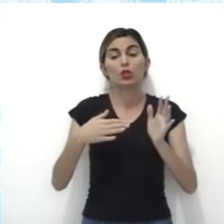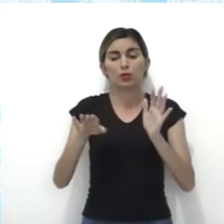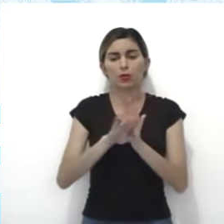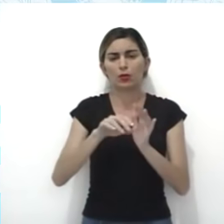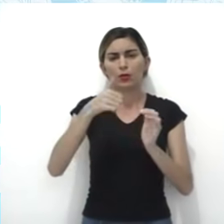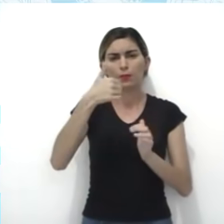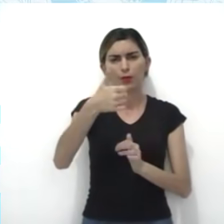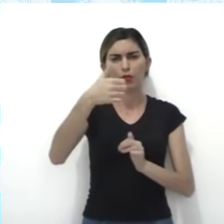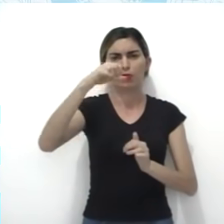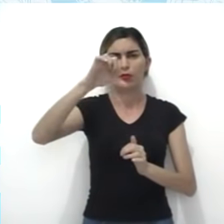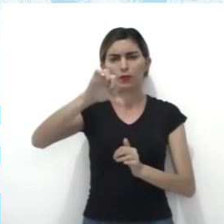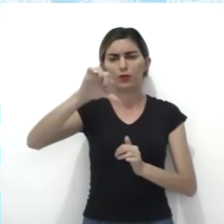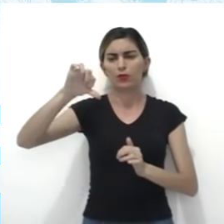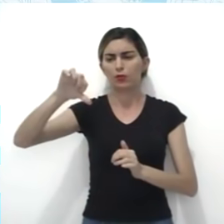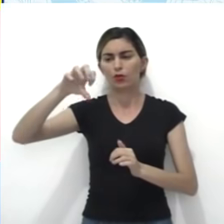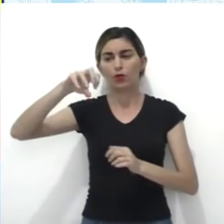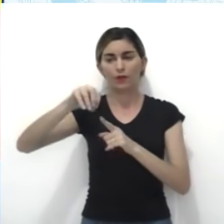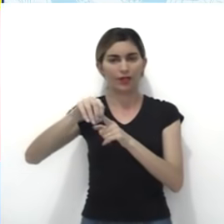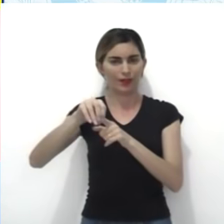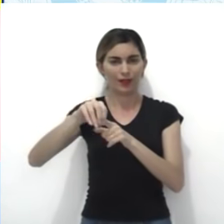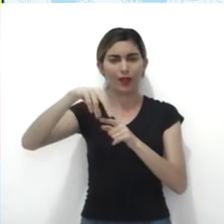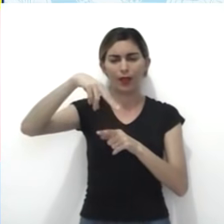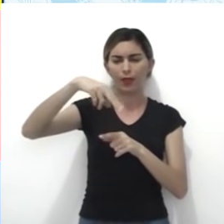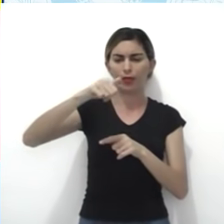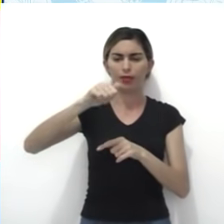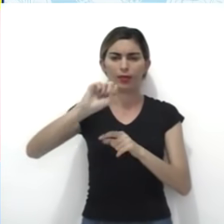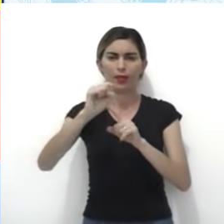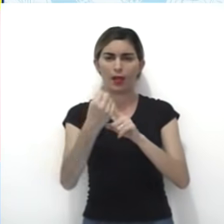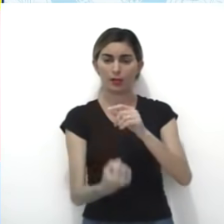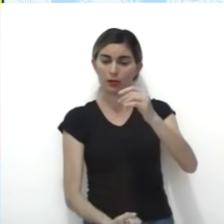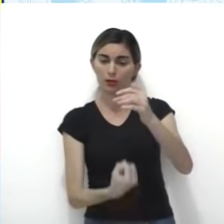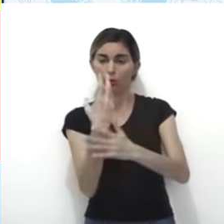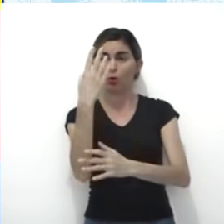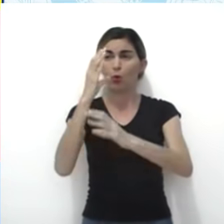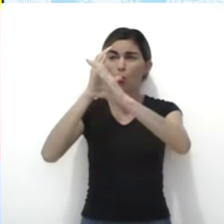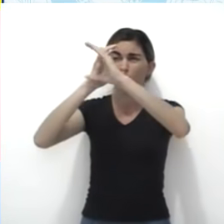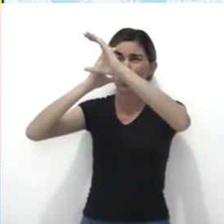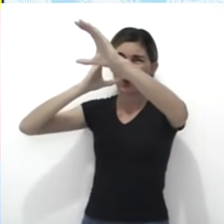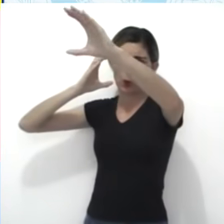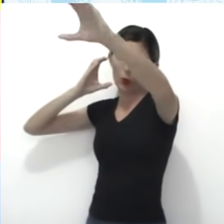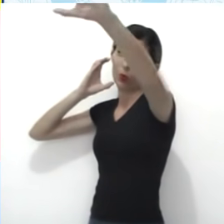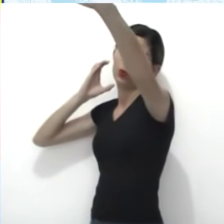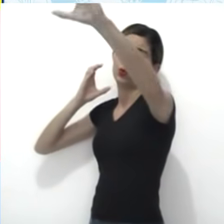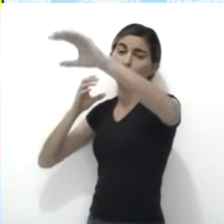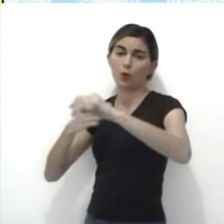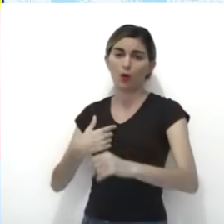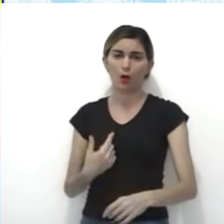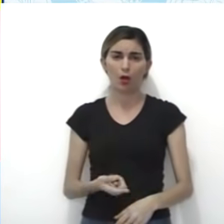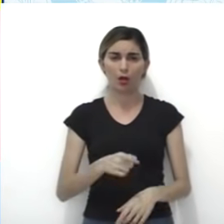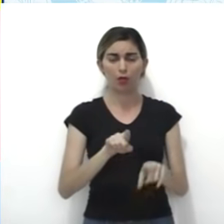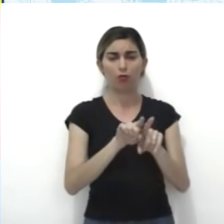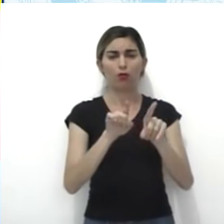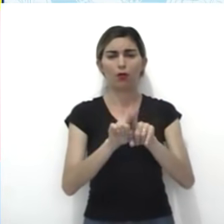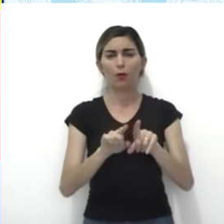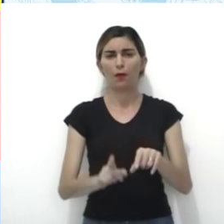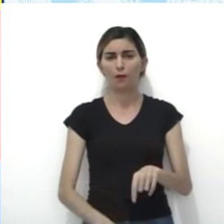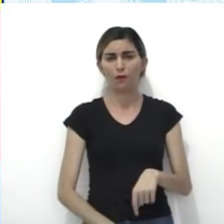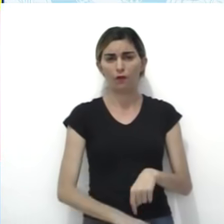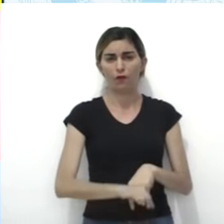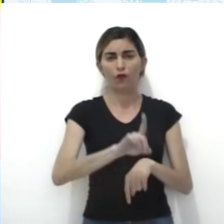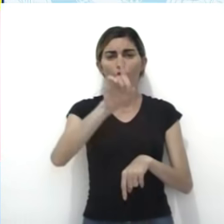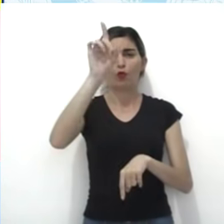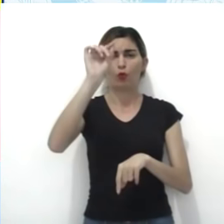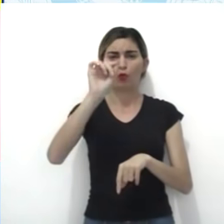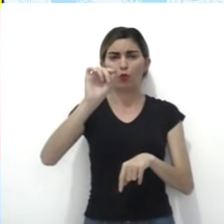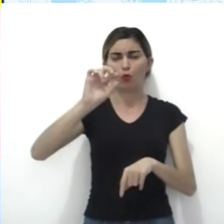em 1990 a nasa ela criou um telescópio gigante lançou